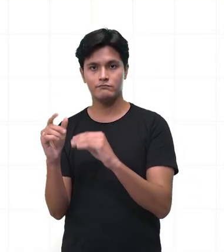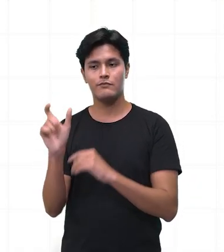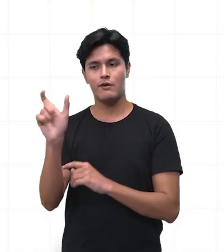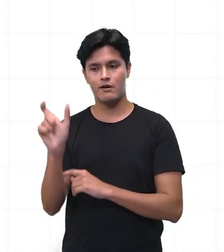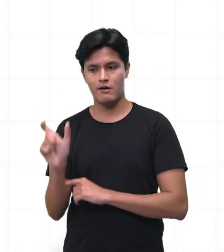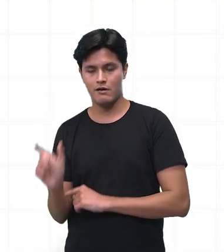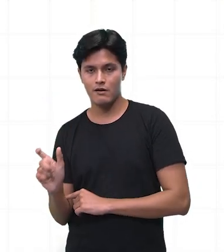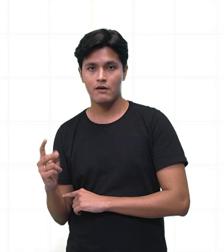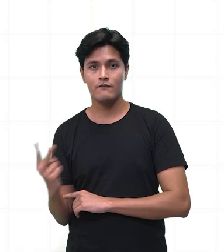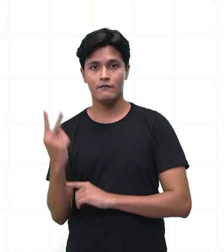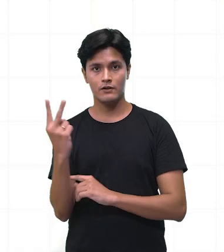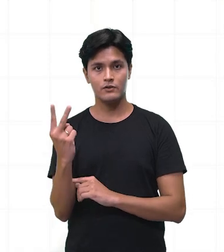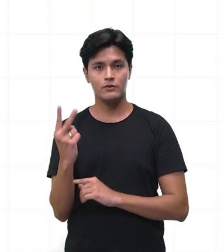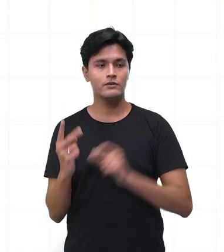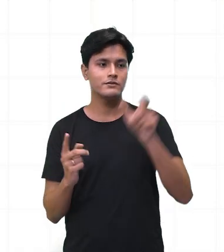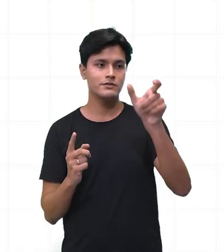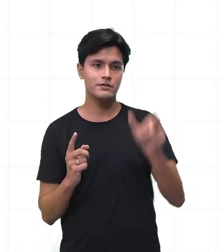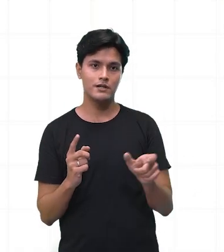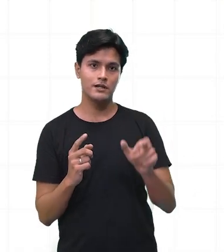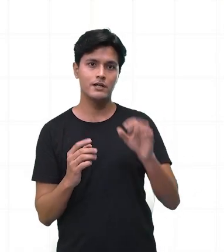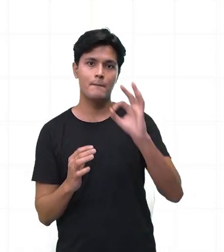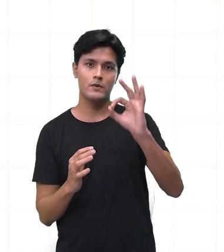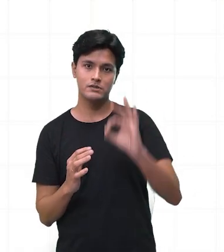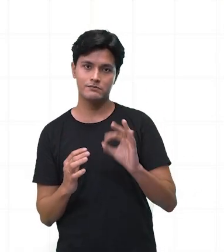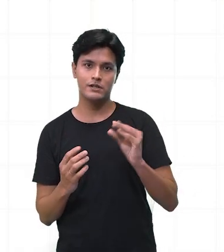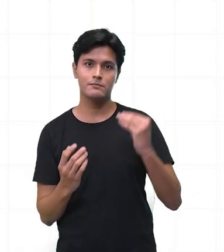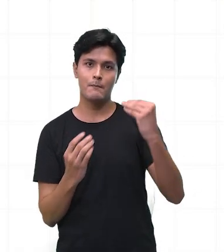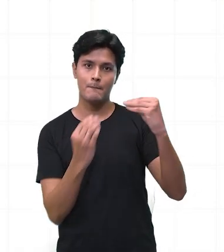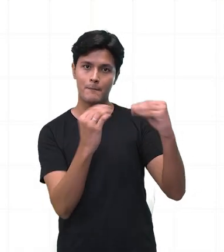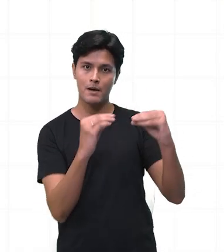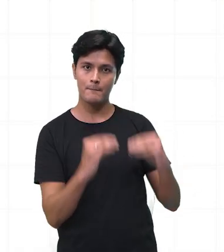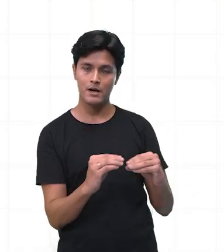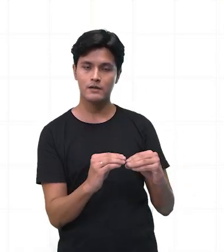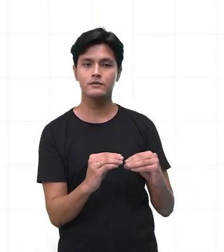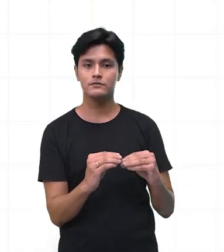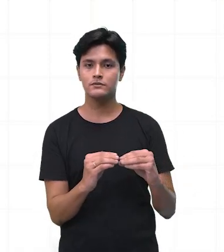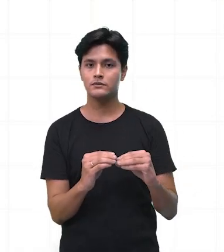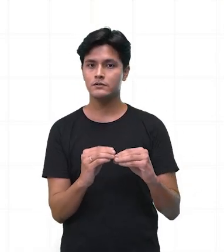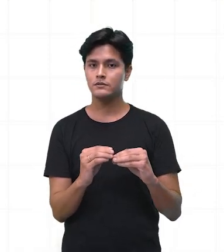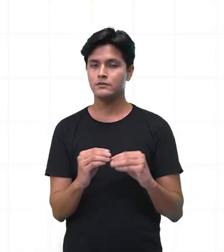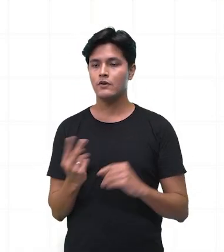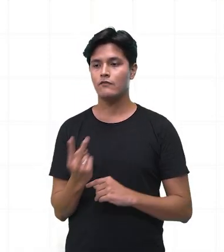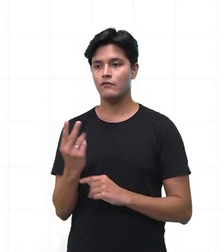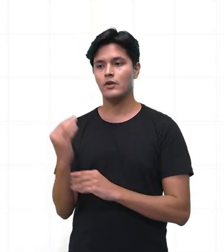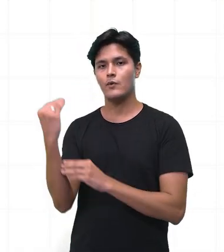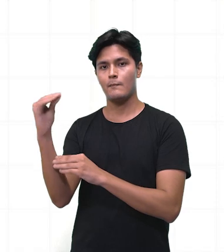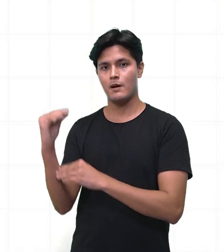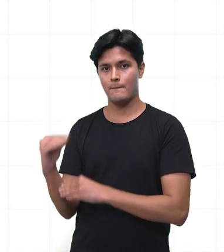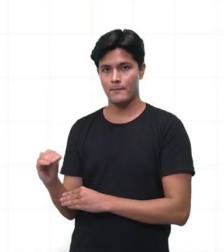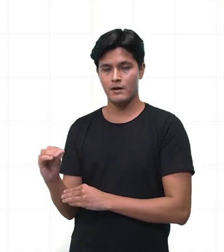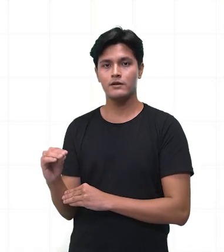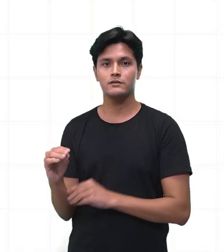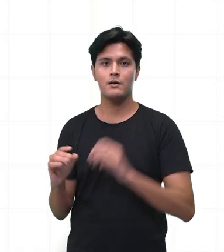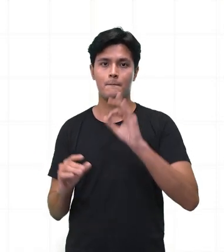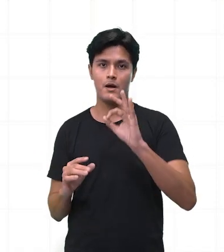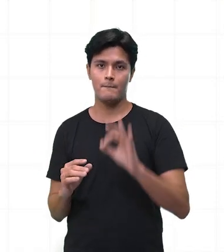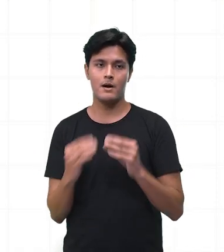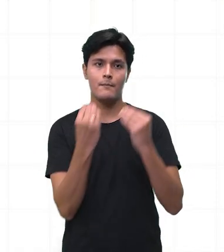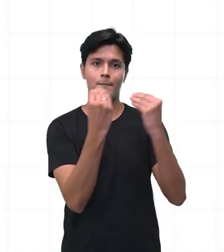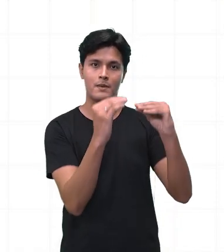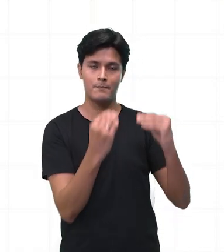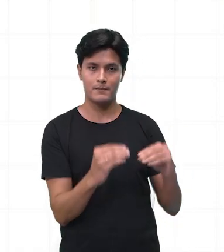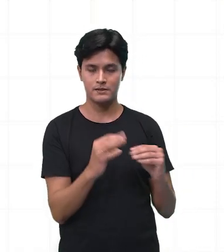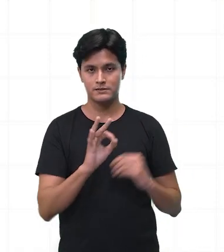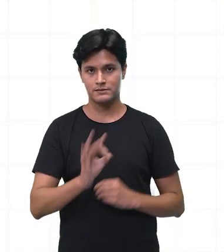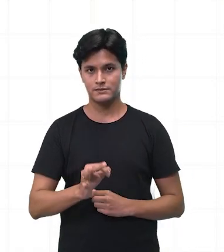nós iremos colocar a porcentagem. Então, o que for valor nós vamos colocar e o que for porcentagem, nós vamos colocar aqui na